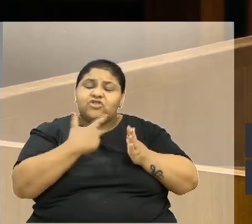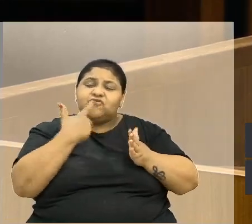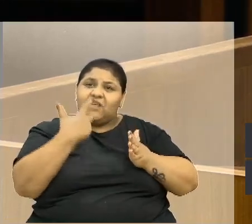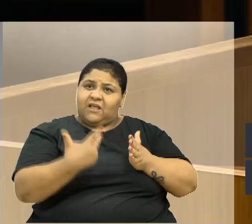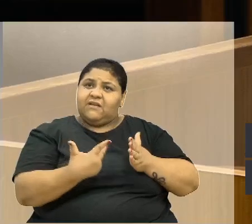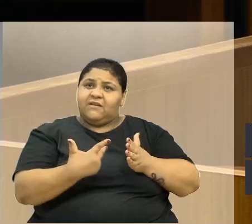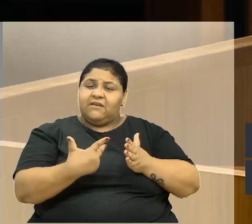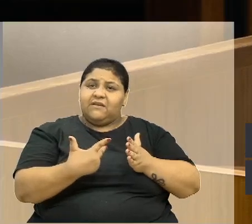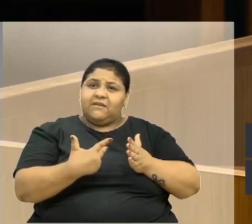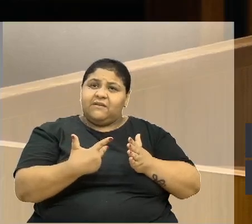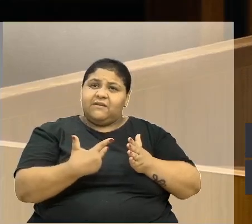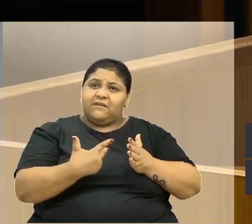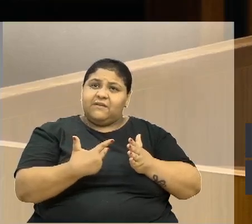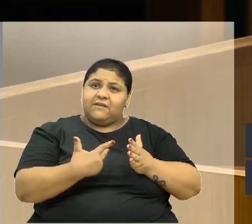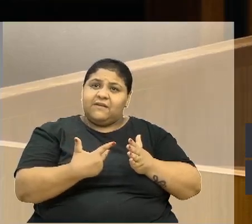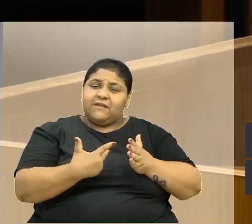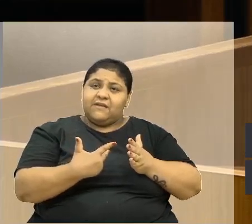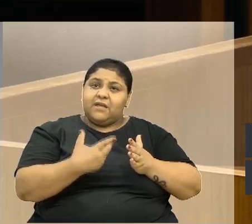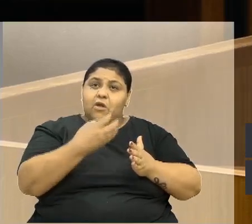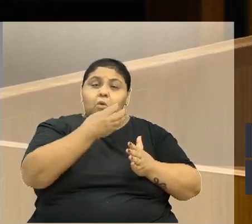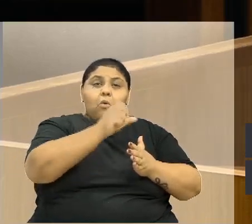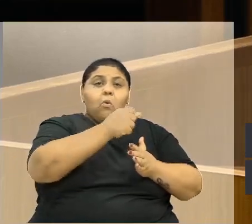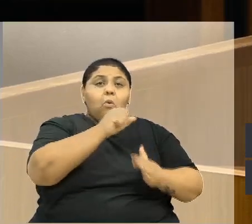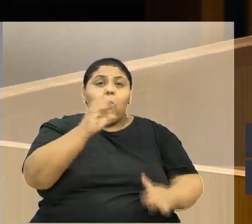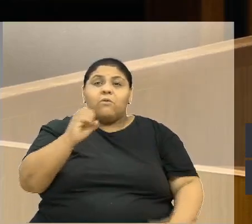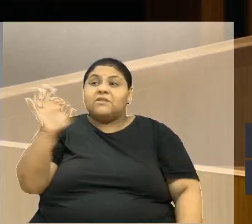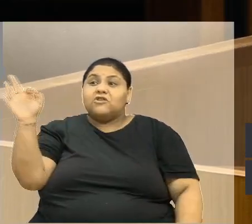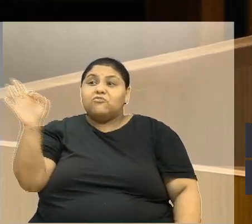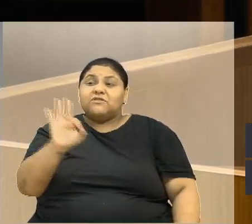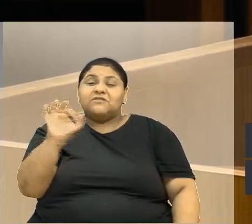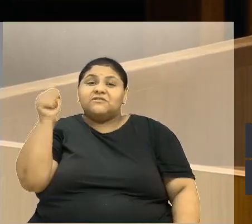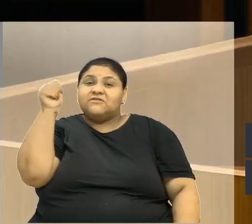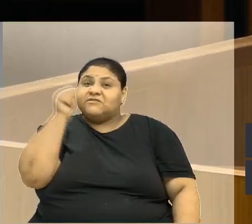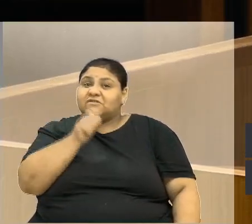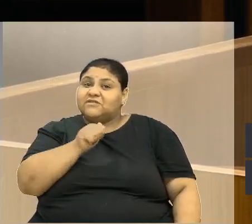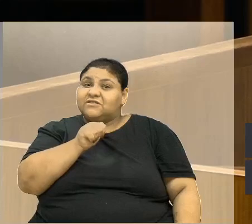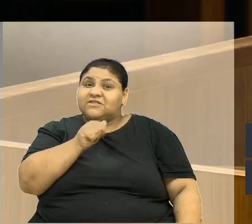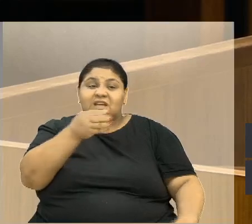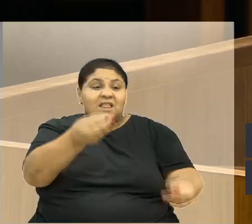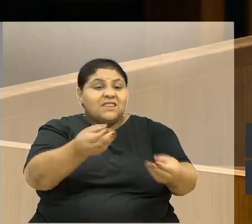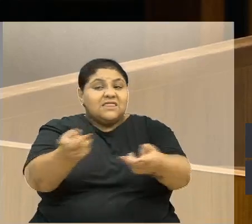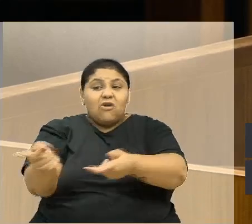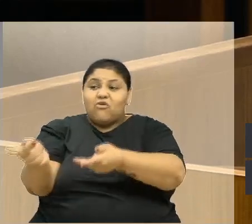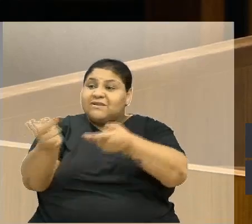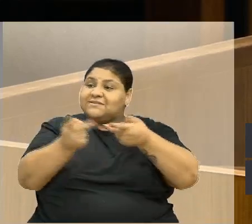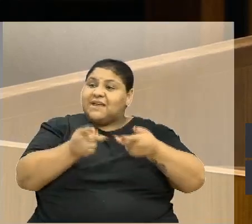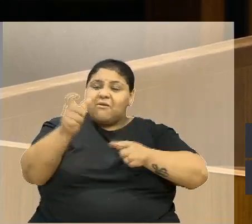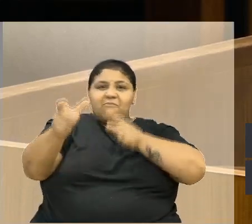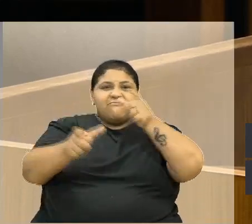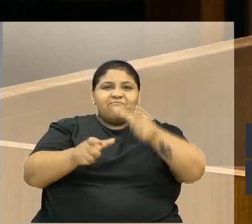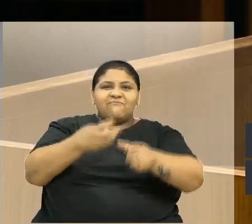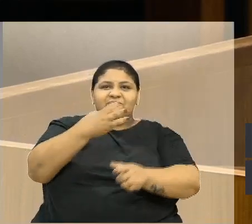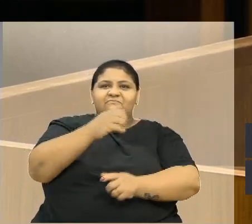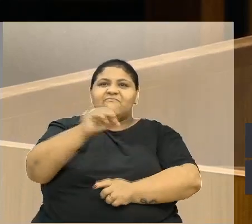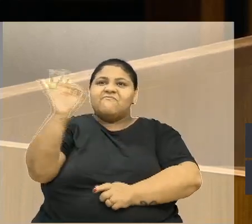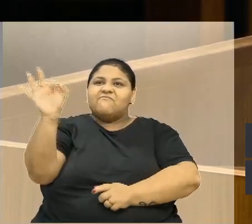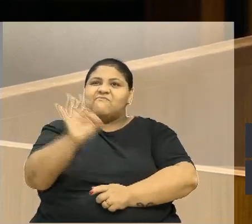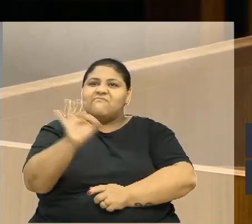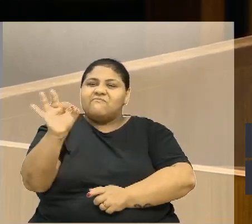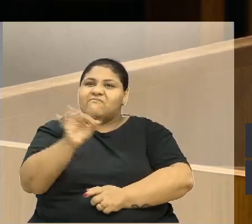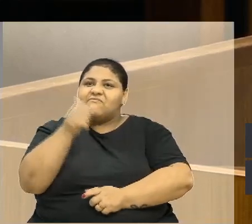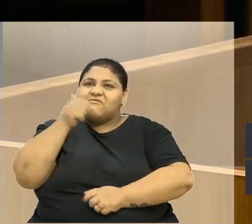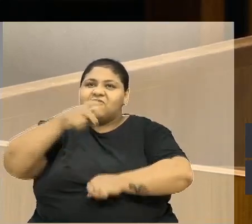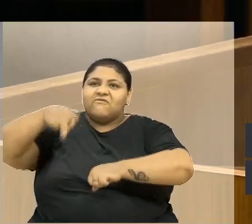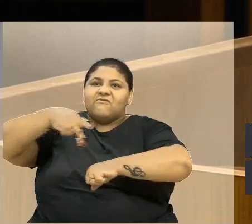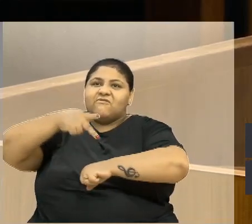É raro uma mulher, 80% das mulheres não recebem visitas. E 30% das mulheres no